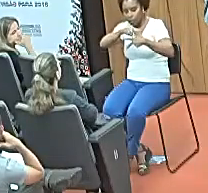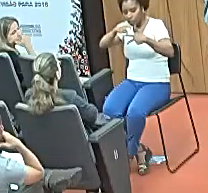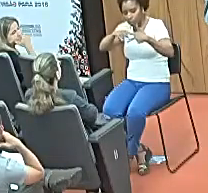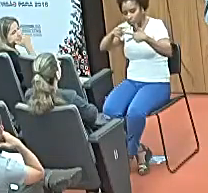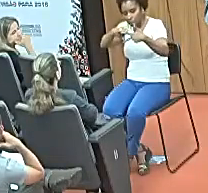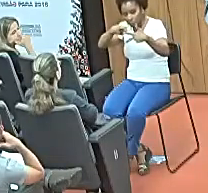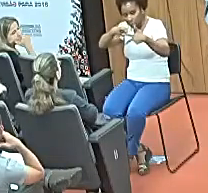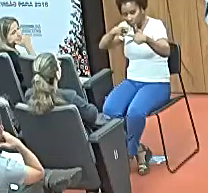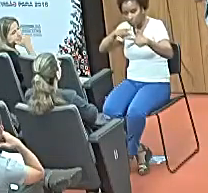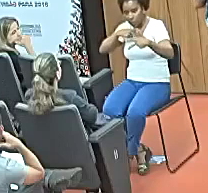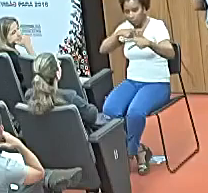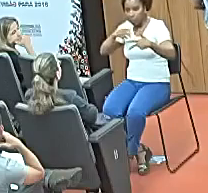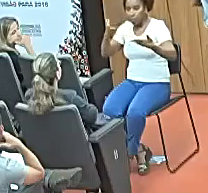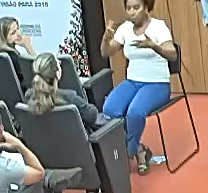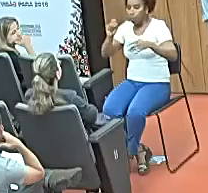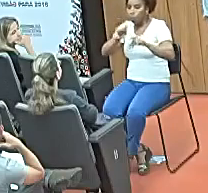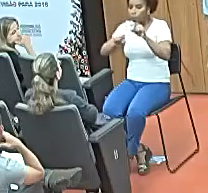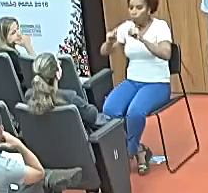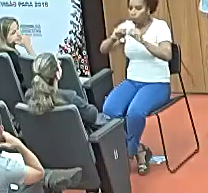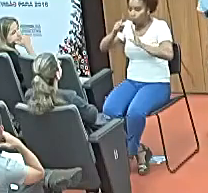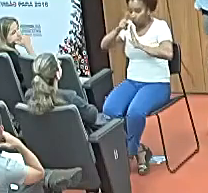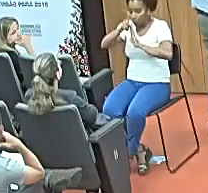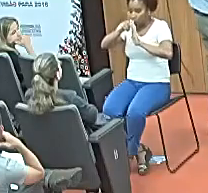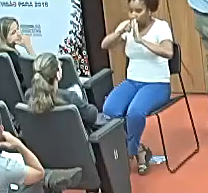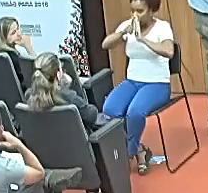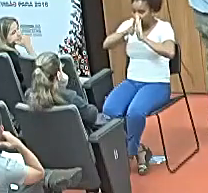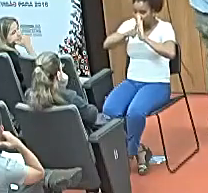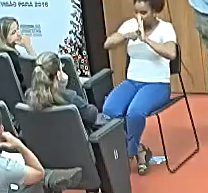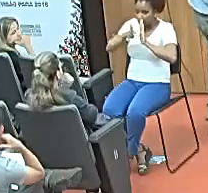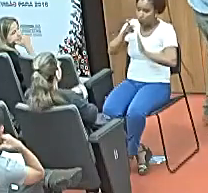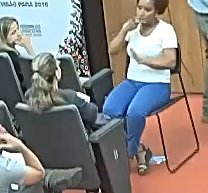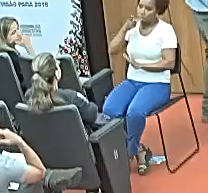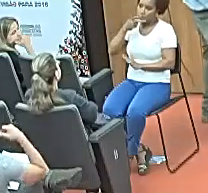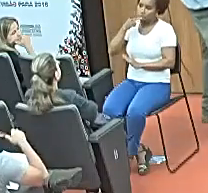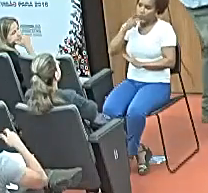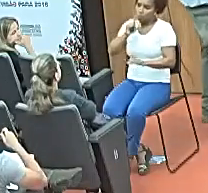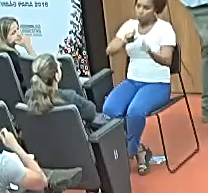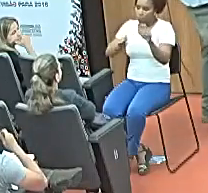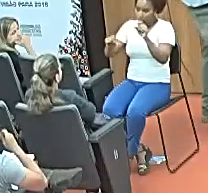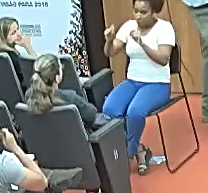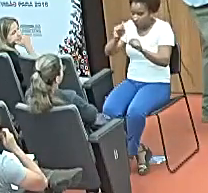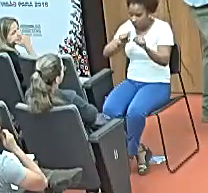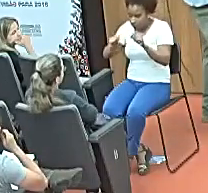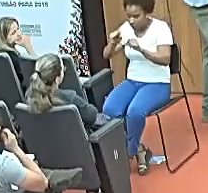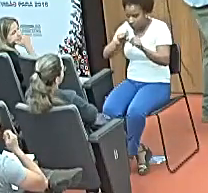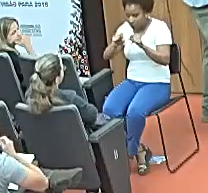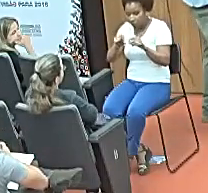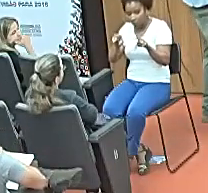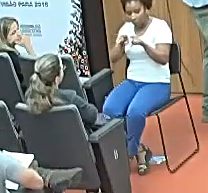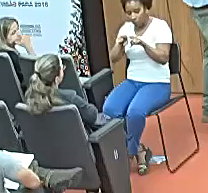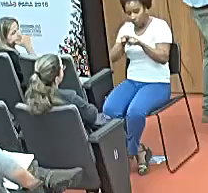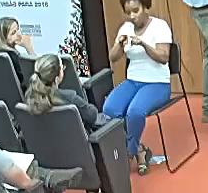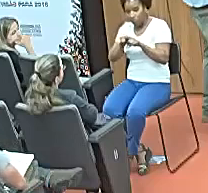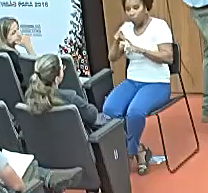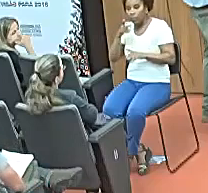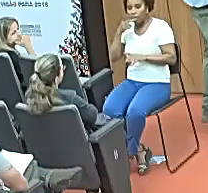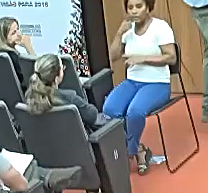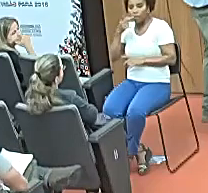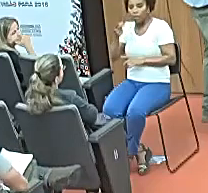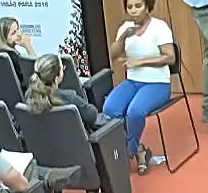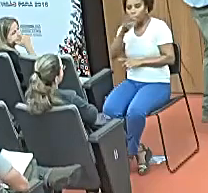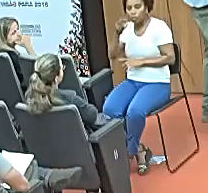assistencial programa 115 apoio o controle social ea gestão compartilhada do sistema